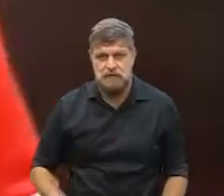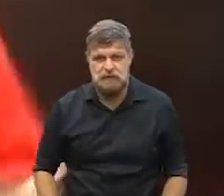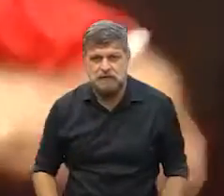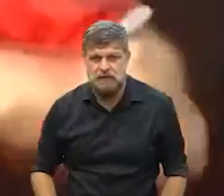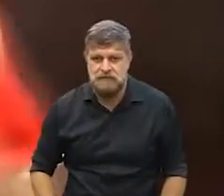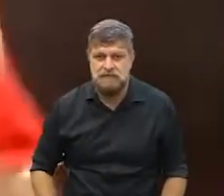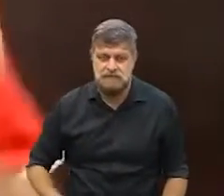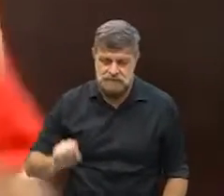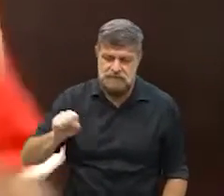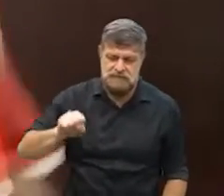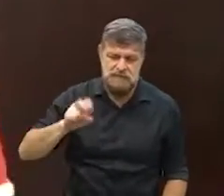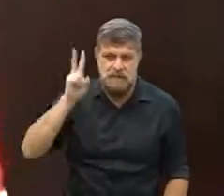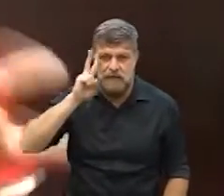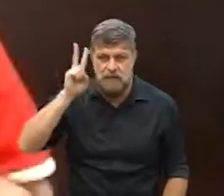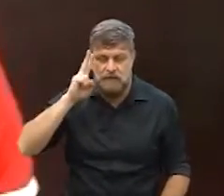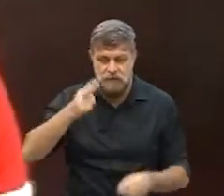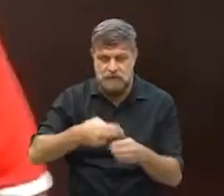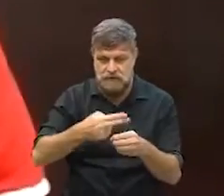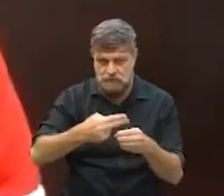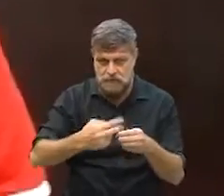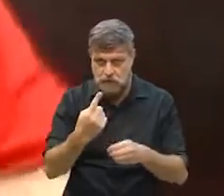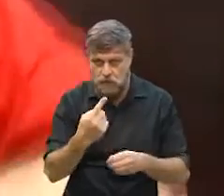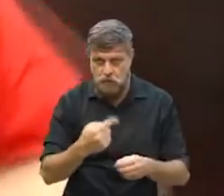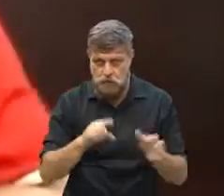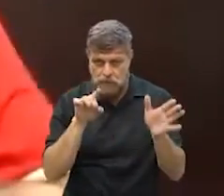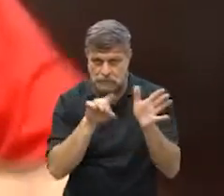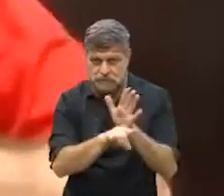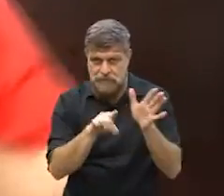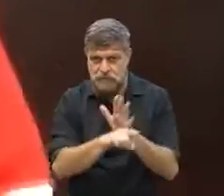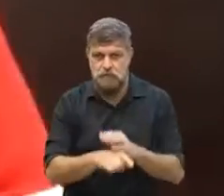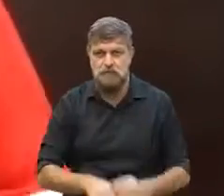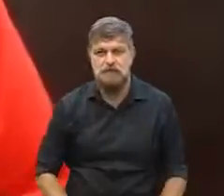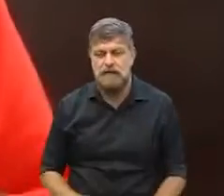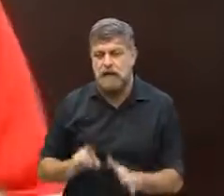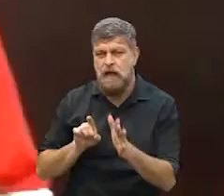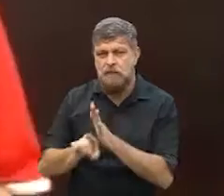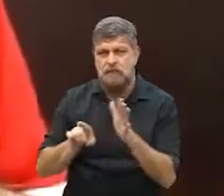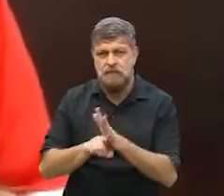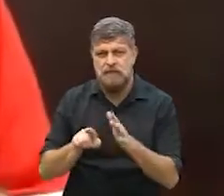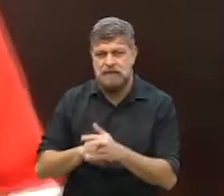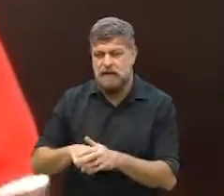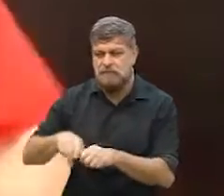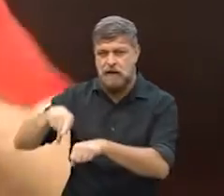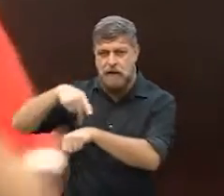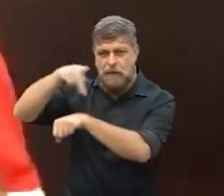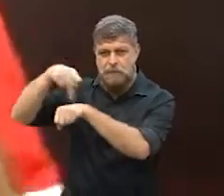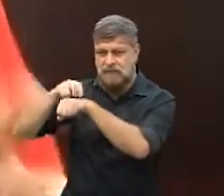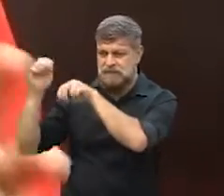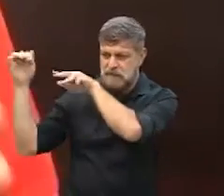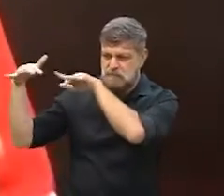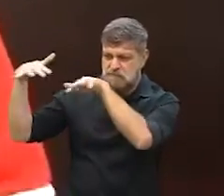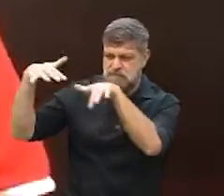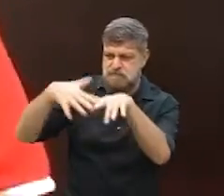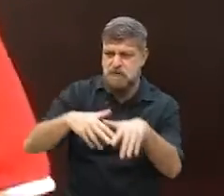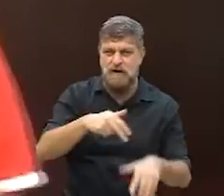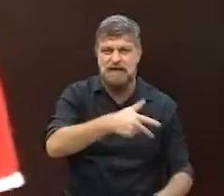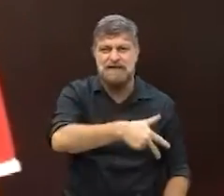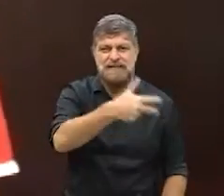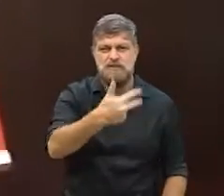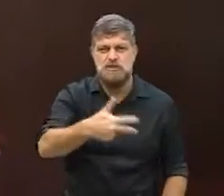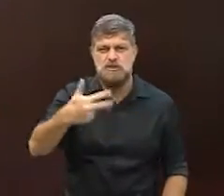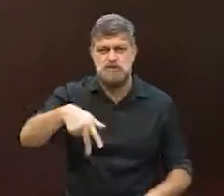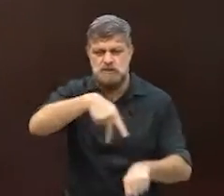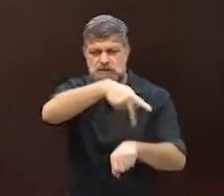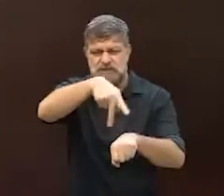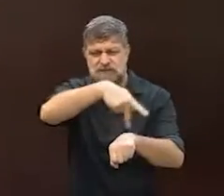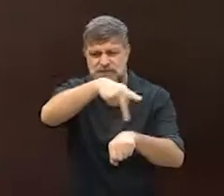de... Claro, olha, eu lembro de uma questão da Unicamp que cobrou sobre migração pendular na Dinamarca. Isso